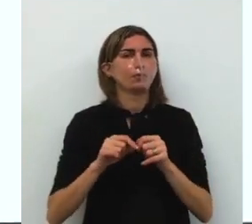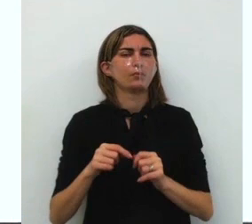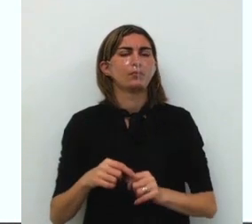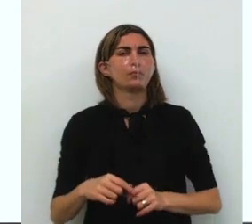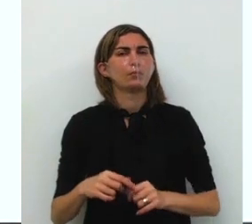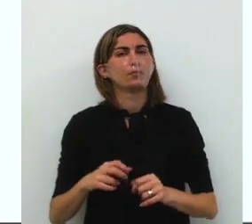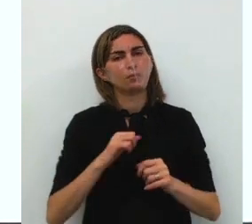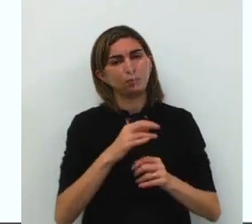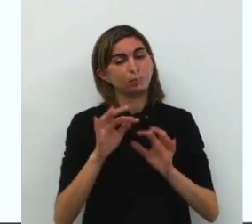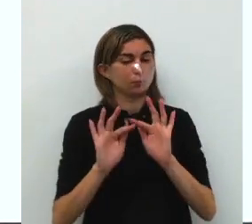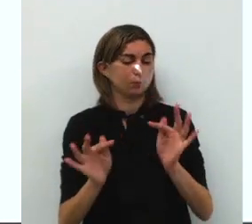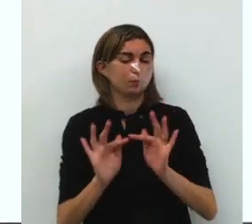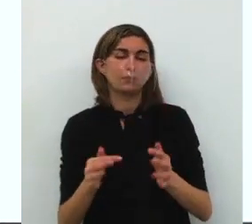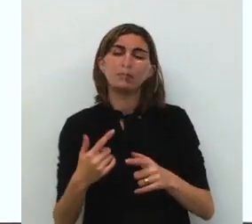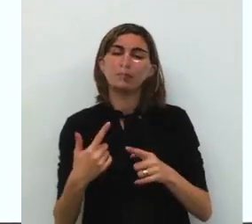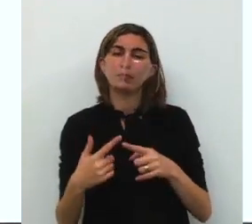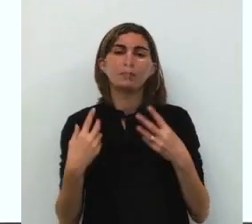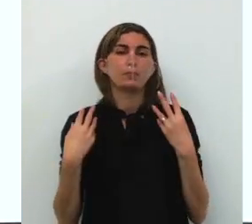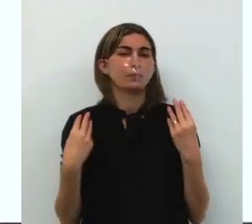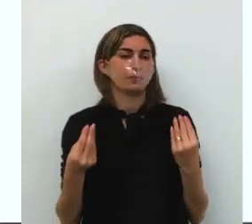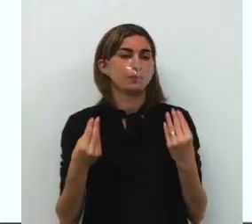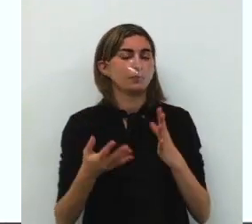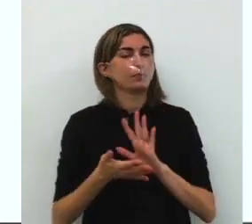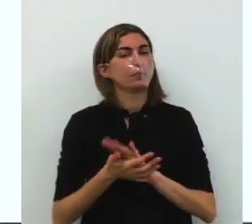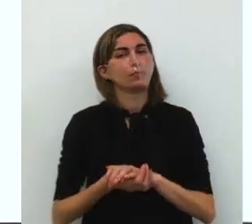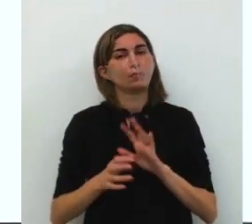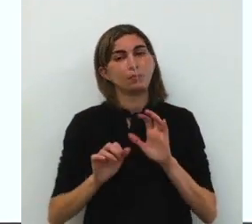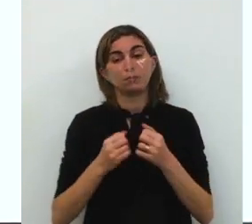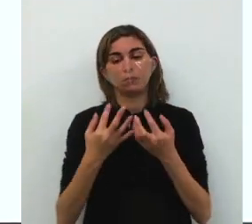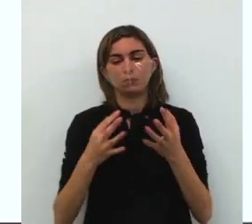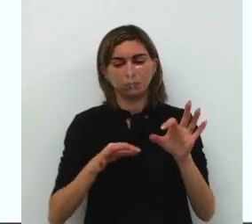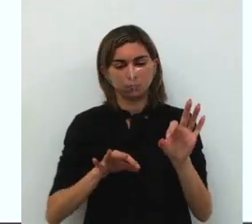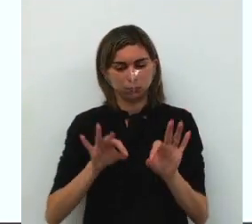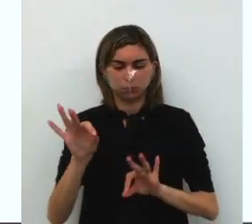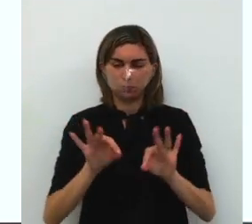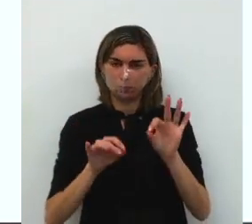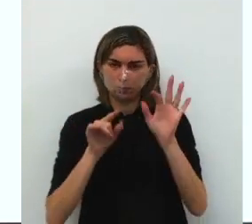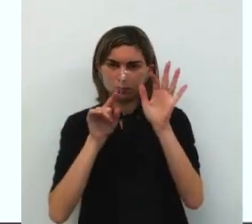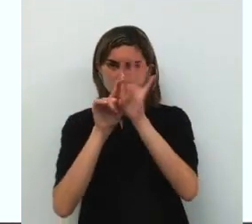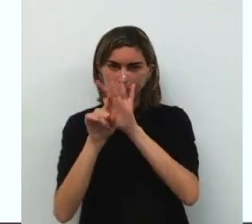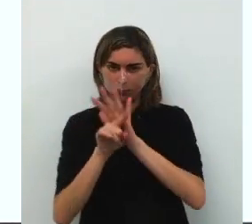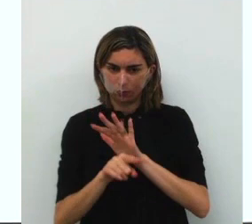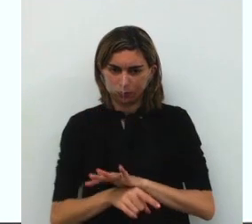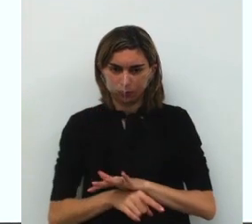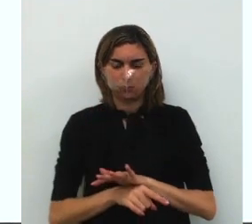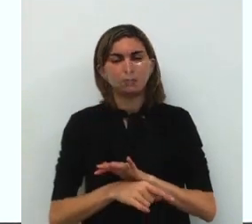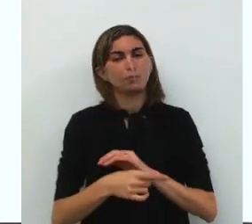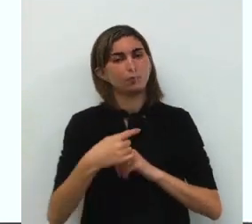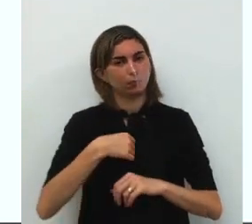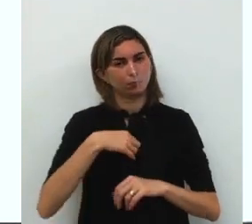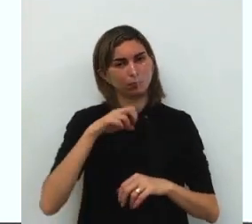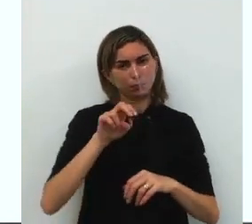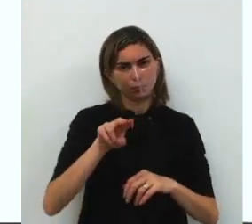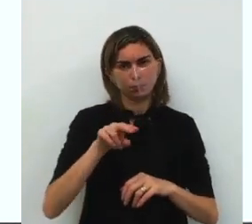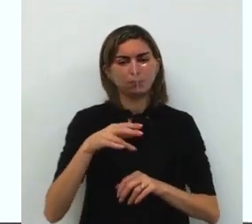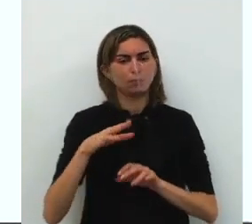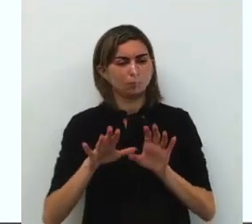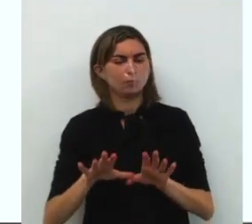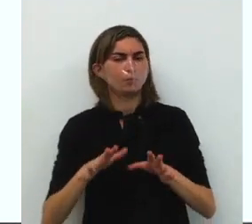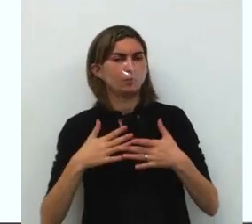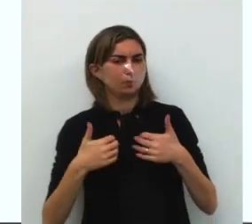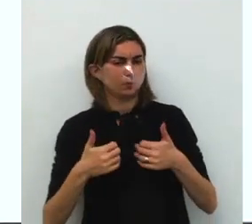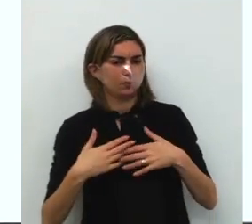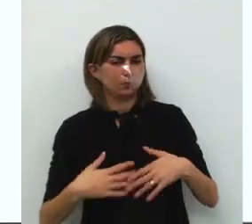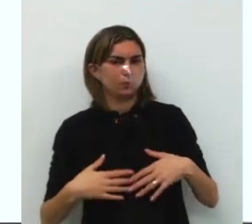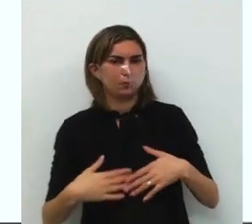isso? Simplesmente para que, quando eu for formular essas perguntas, eu esteja